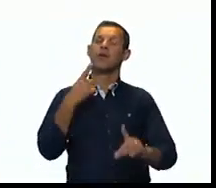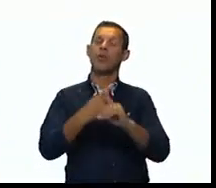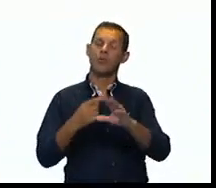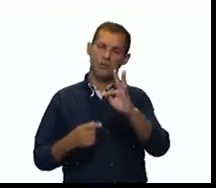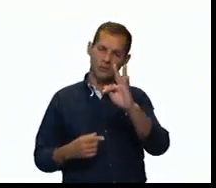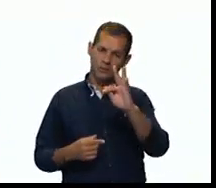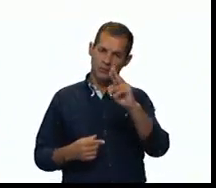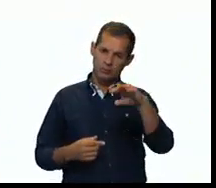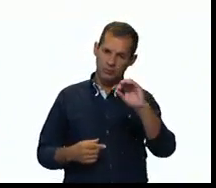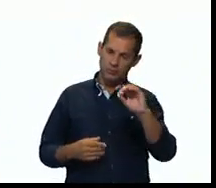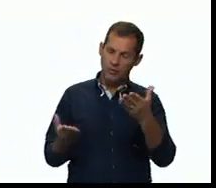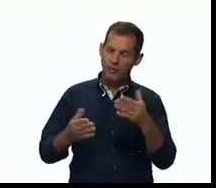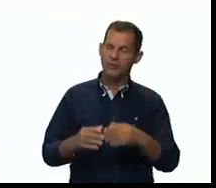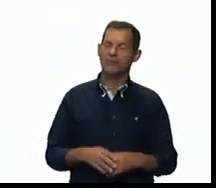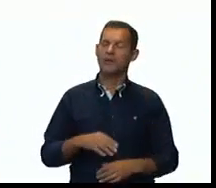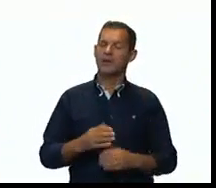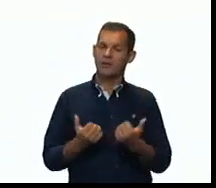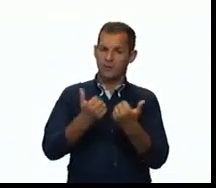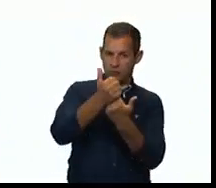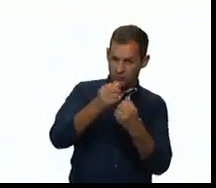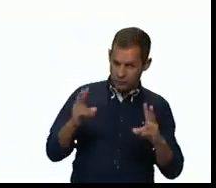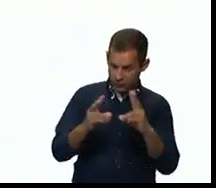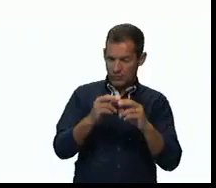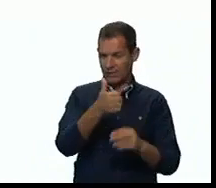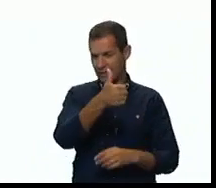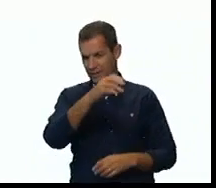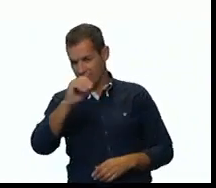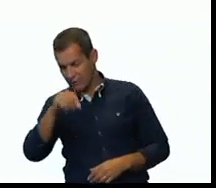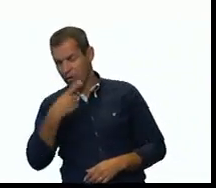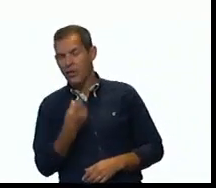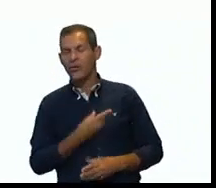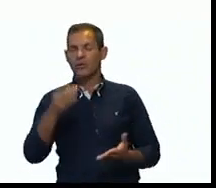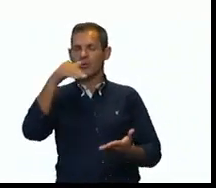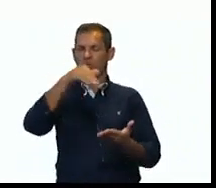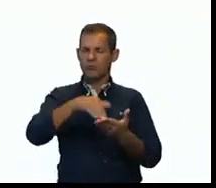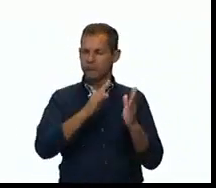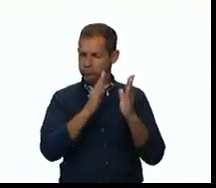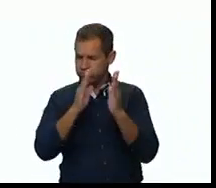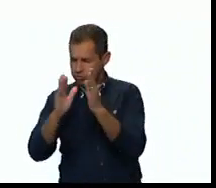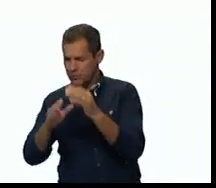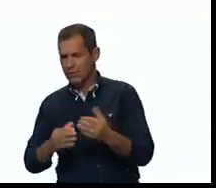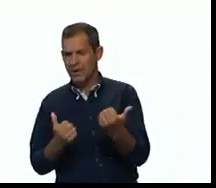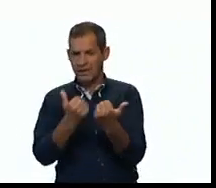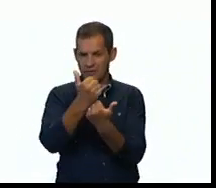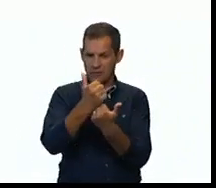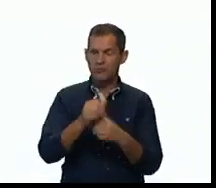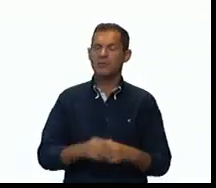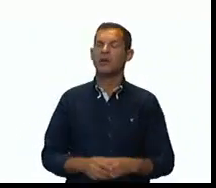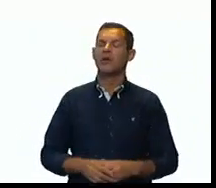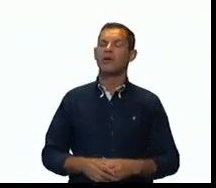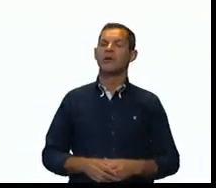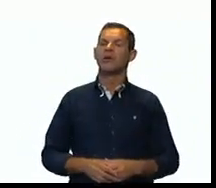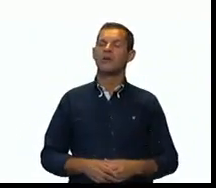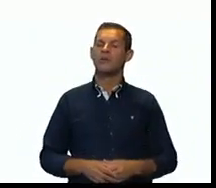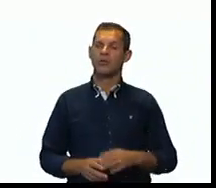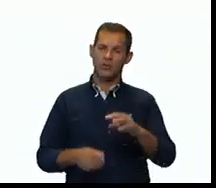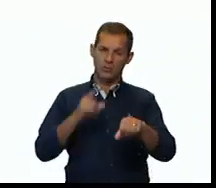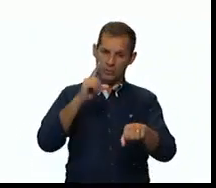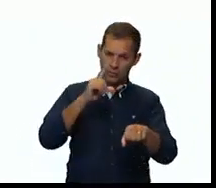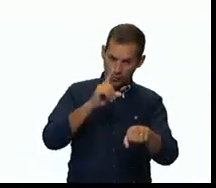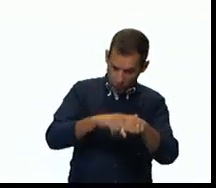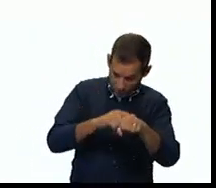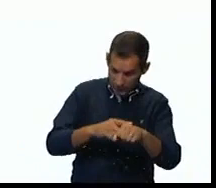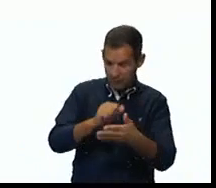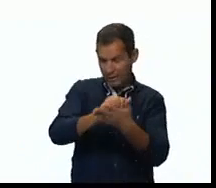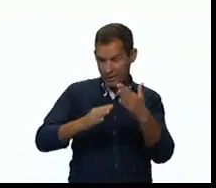a função. E agora? Só substituir o valor do 10. Então, nosso último passo é substituir aquele tempo que o exercício